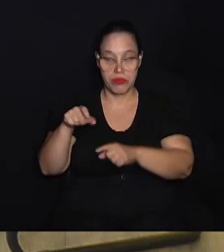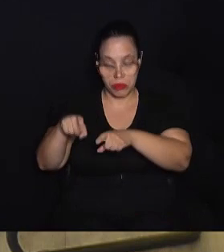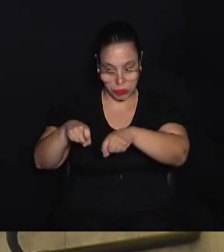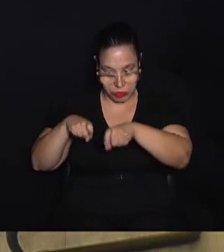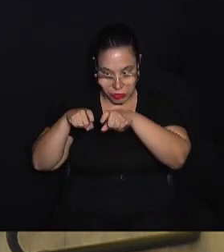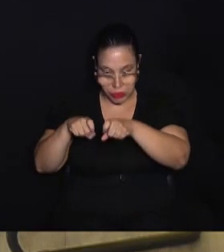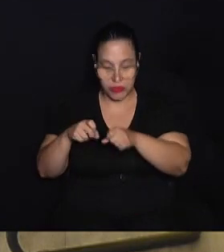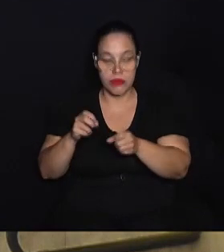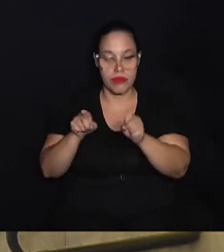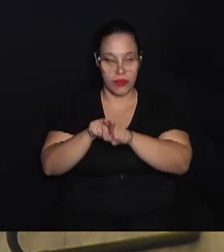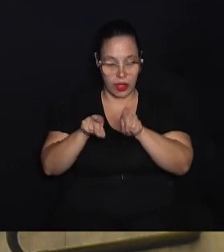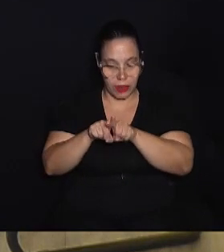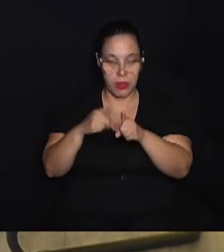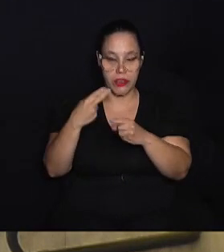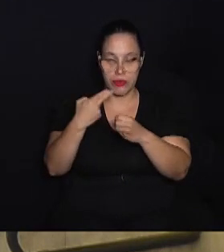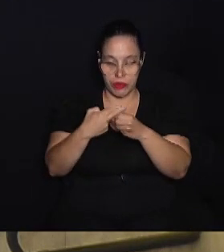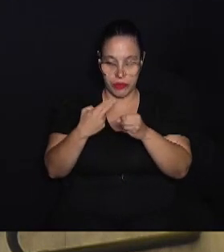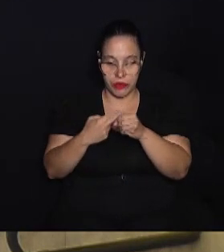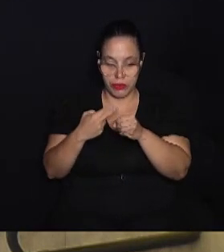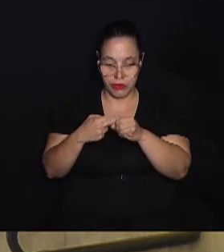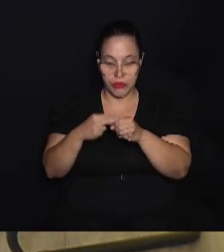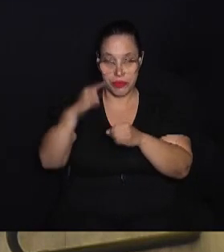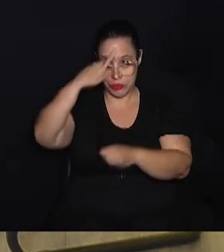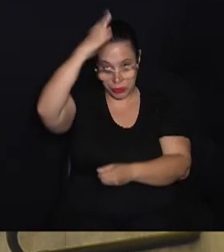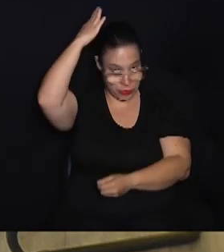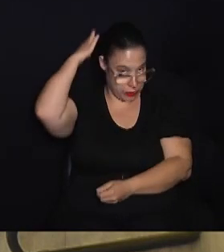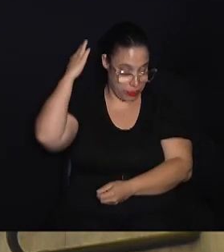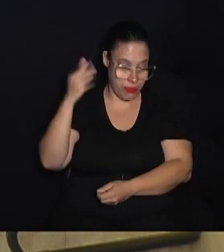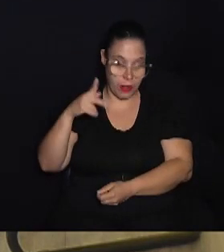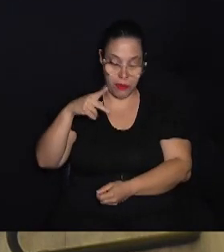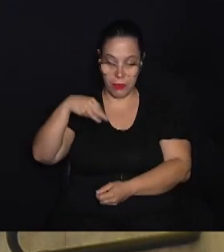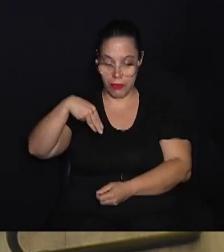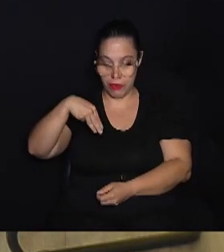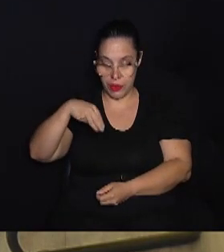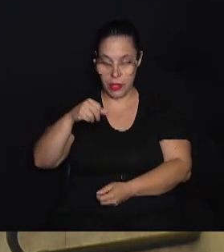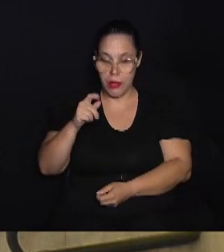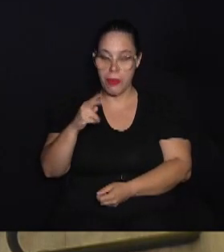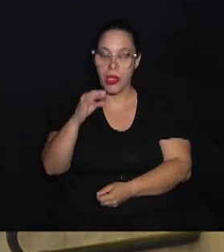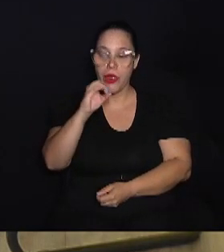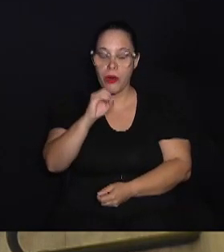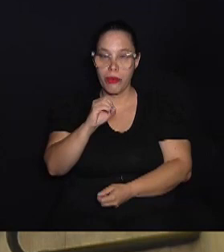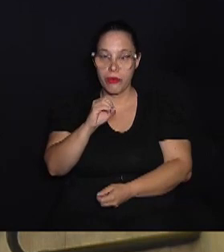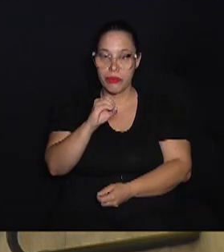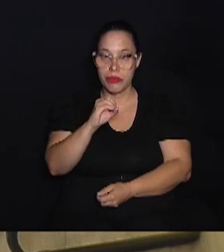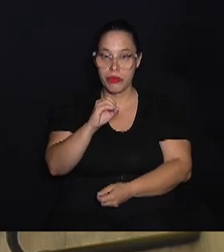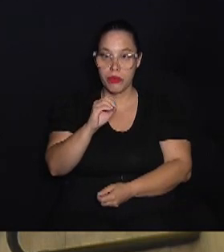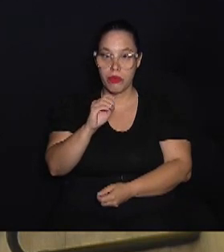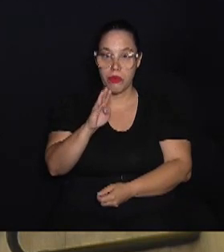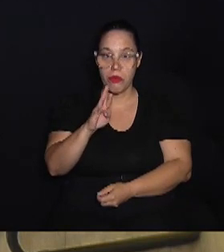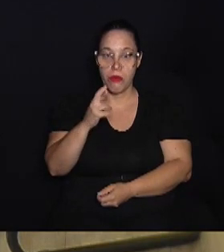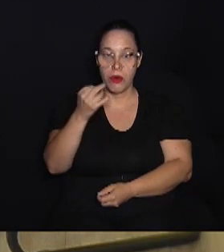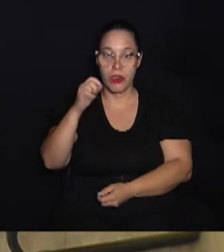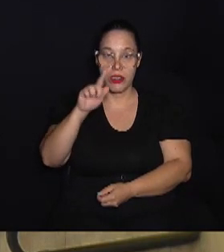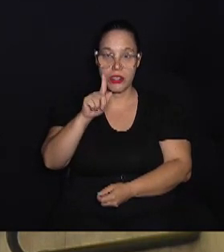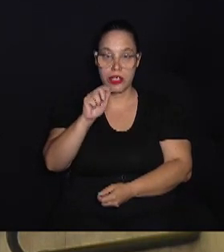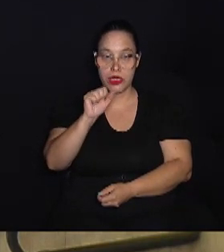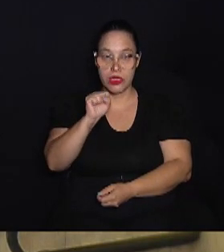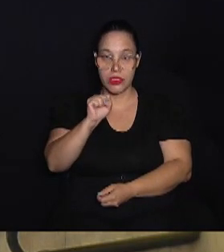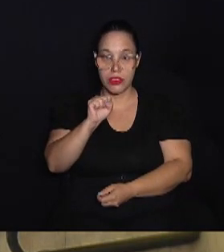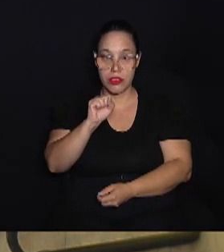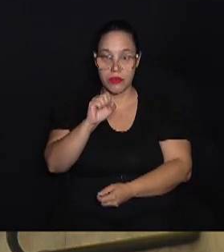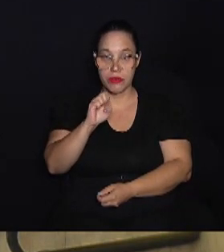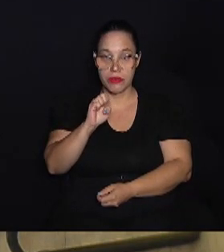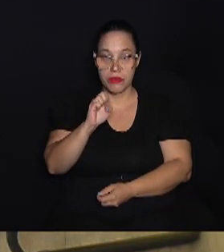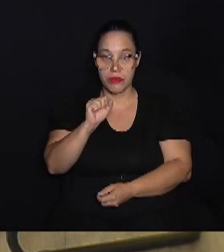é da Unicamp, também com o Tenente PM Pedro Henrique Borges Marques, oficial do 1º Subgrupamento de